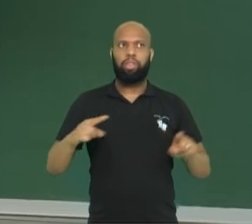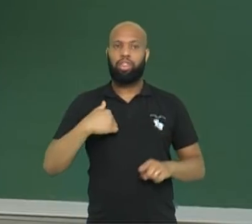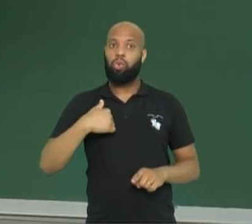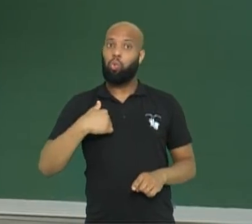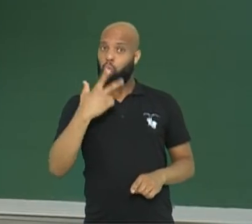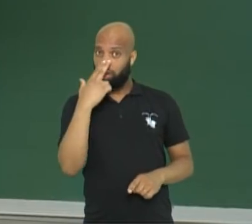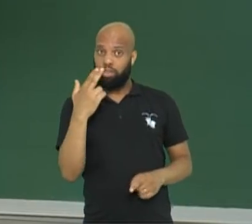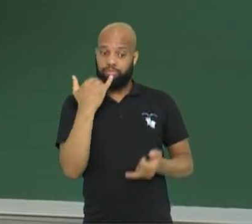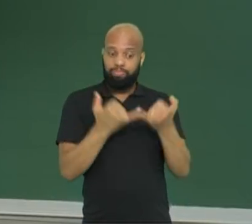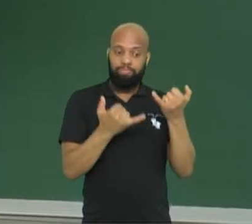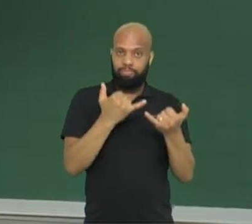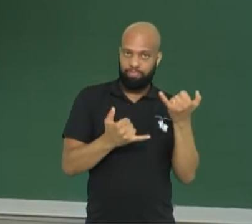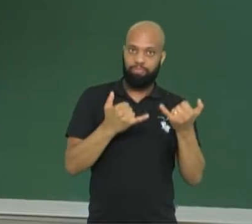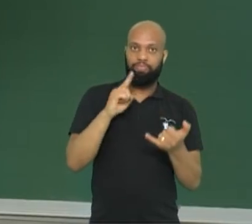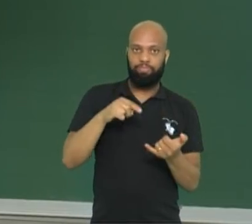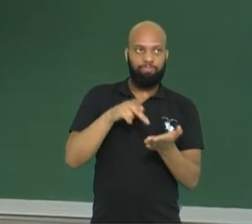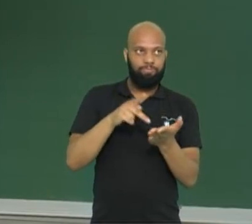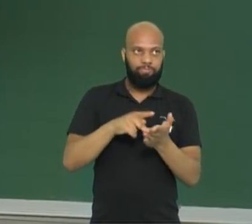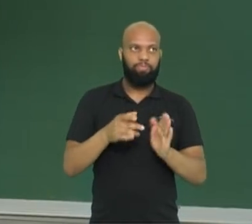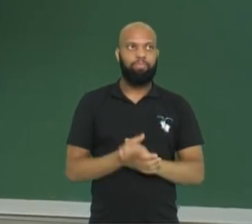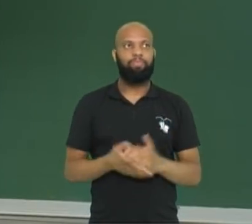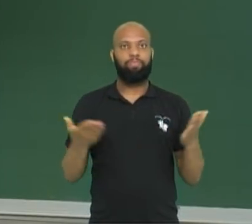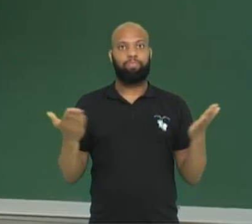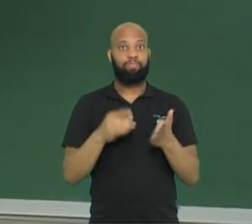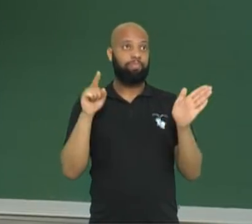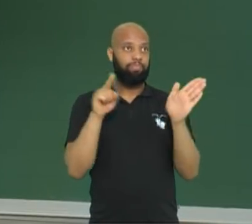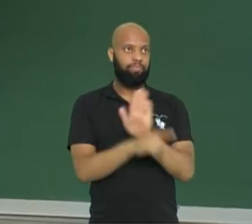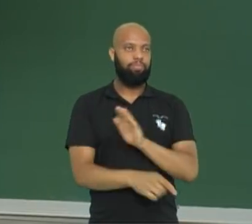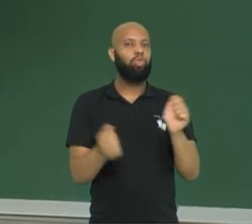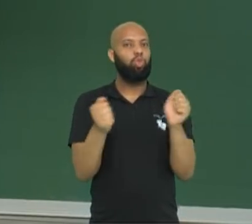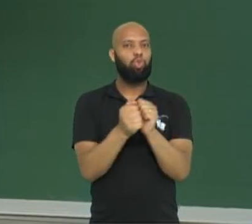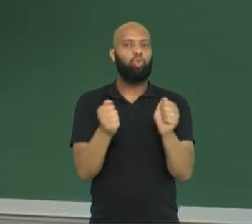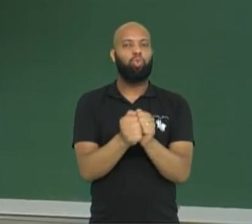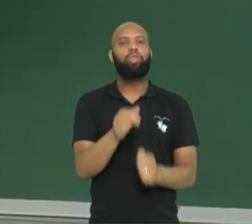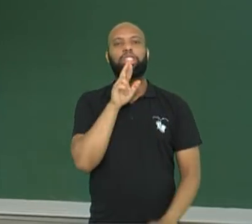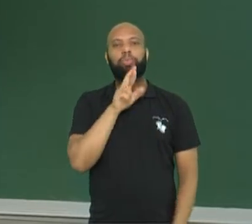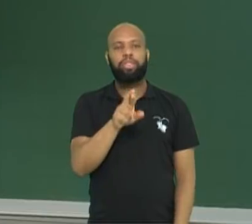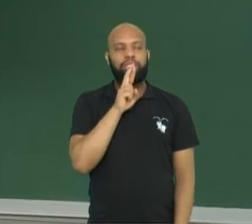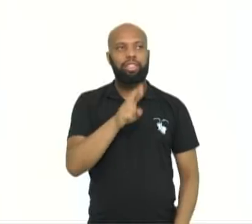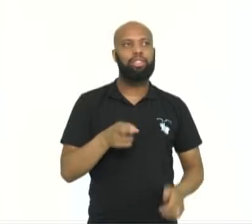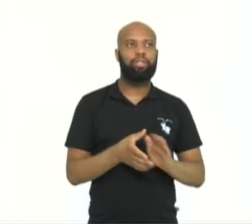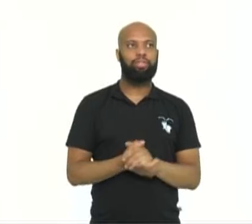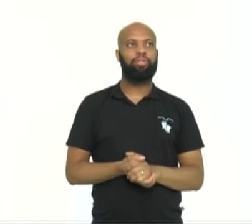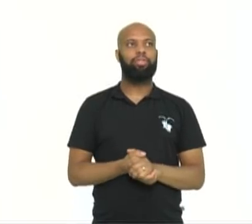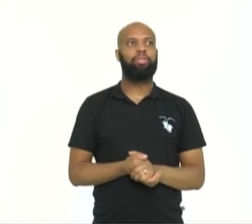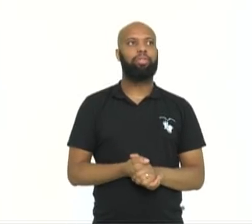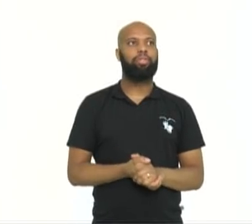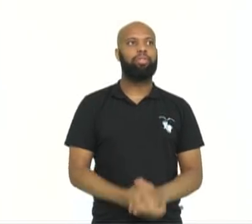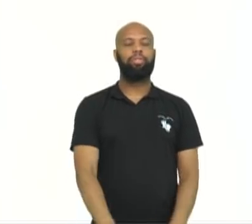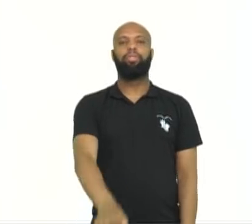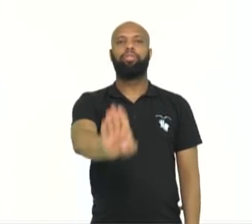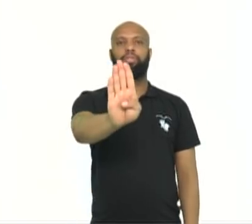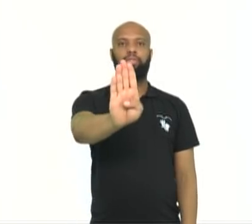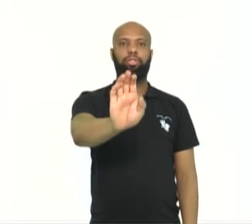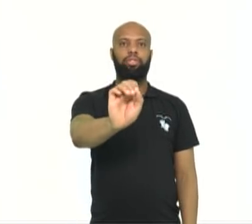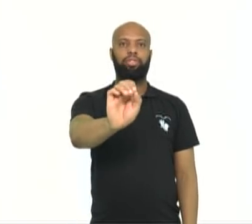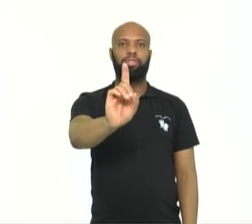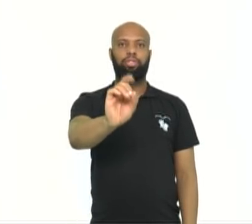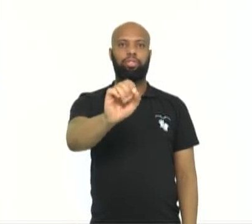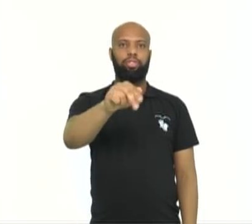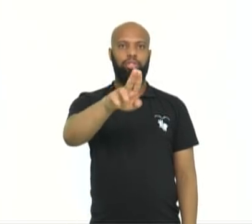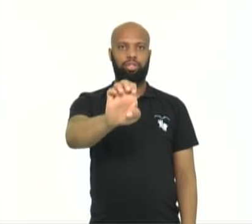do caos é real, beleza? E agora um quiz aqui para nós trabalharmos, né? Bodoque é uma